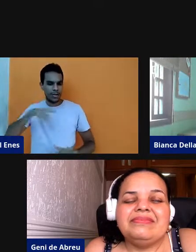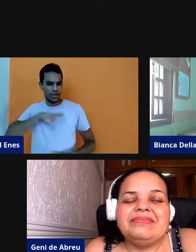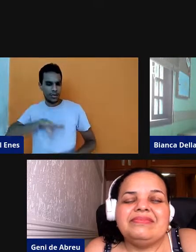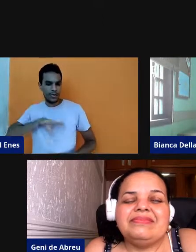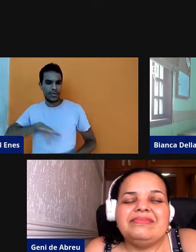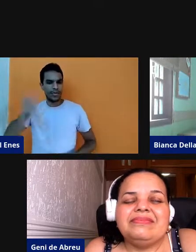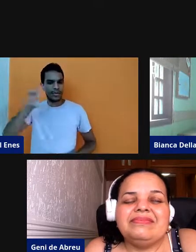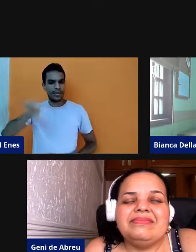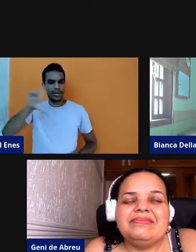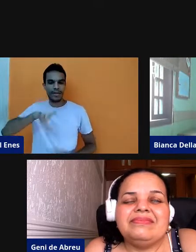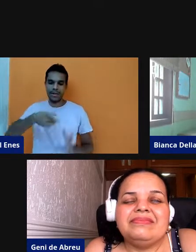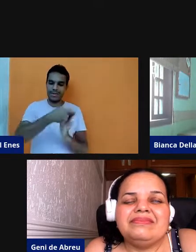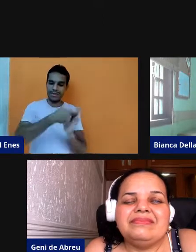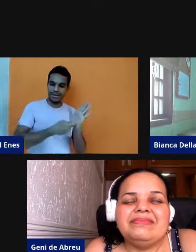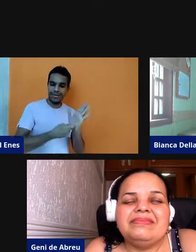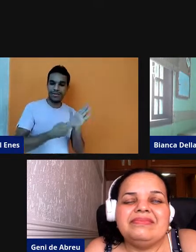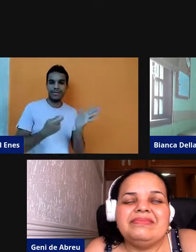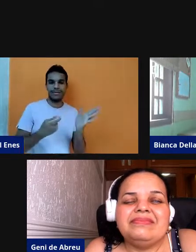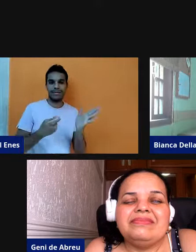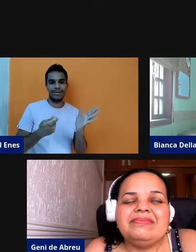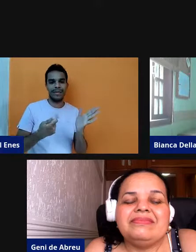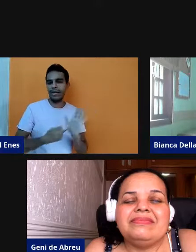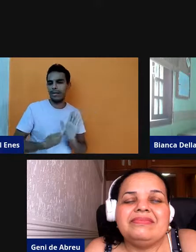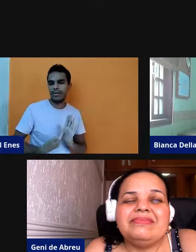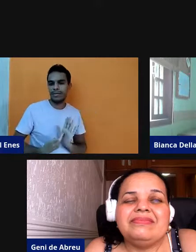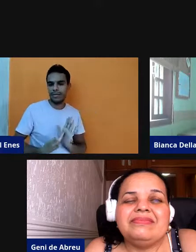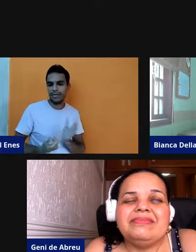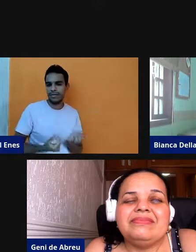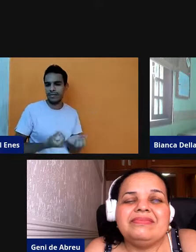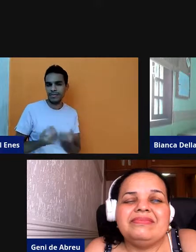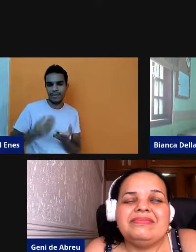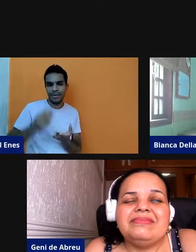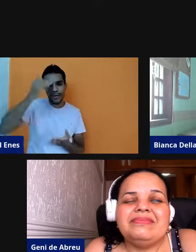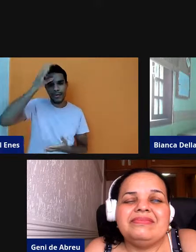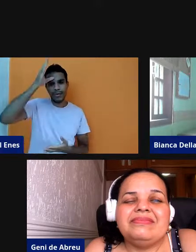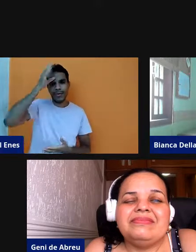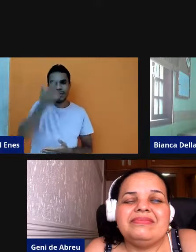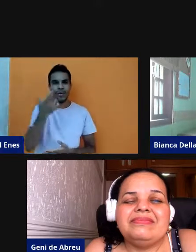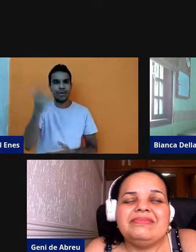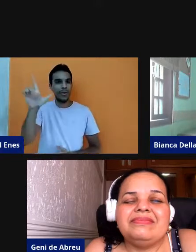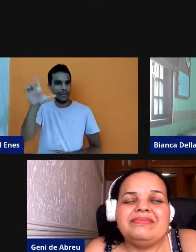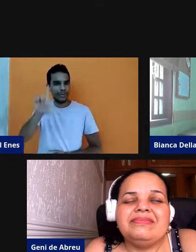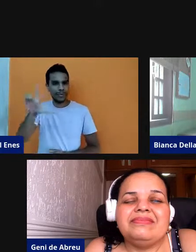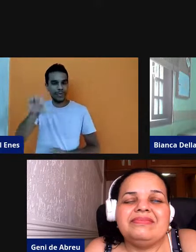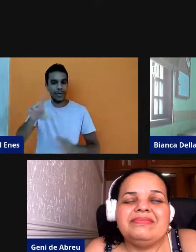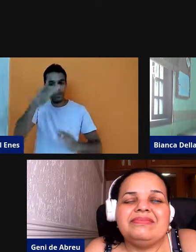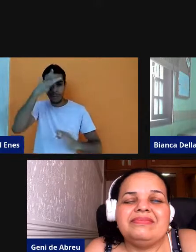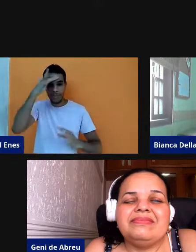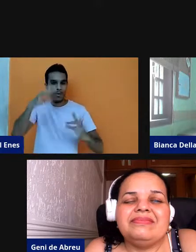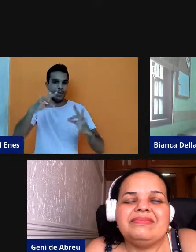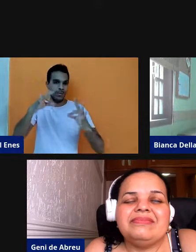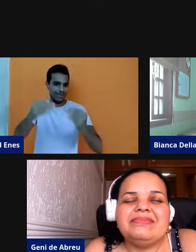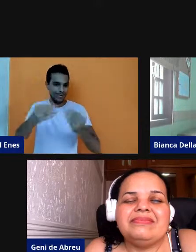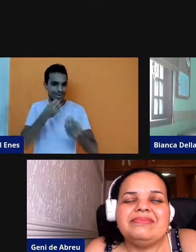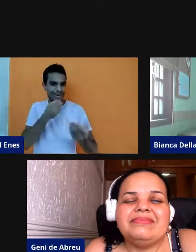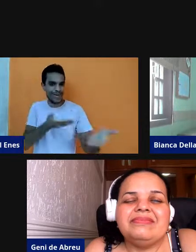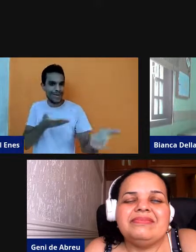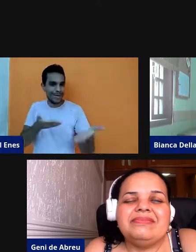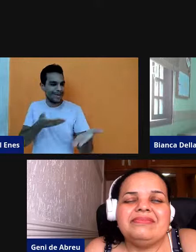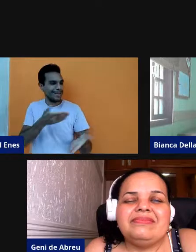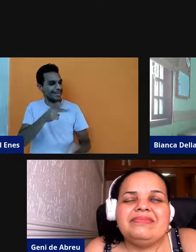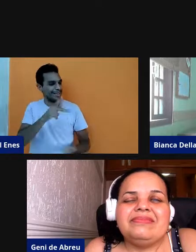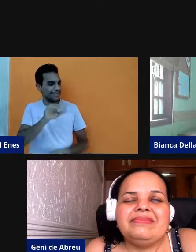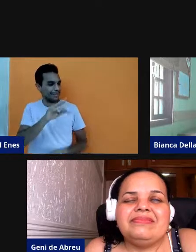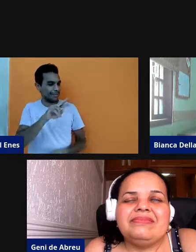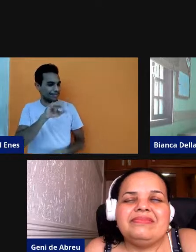de redação, e para levar esse conhecimento da nossa língua e nossa literatura para todas as pessoas. Seja bem-vinda, Patrícia, nossa